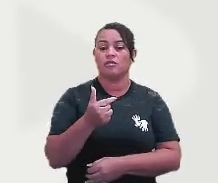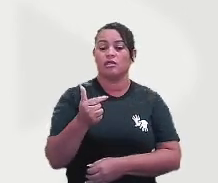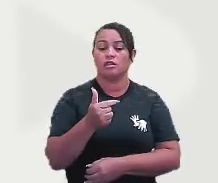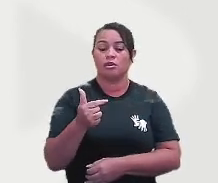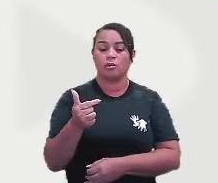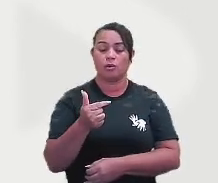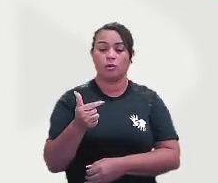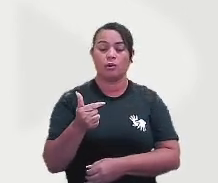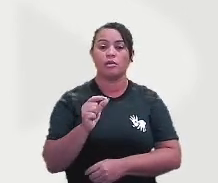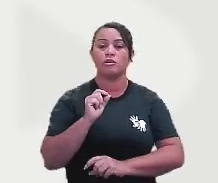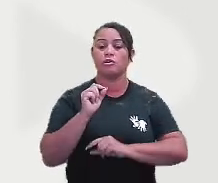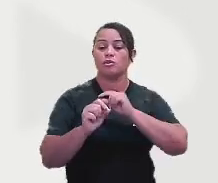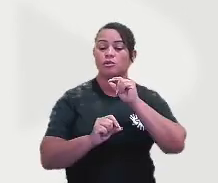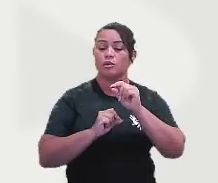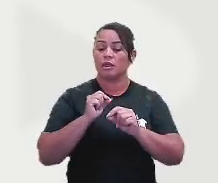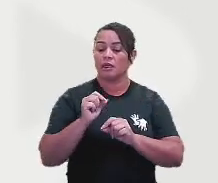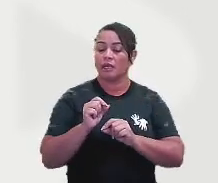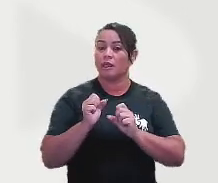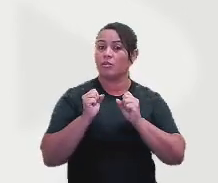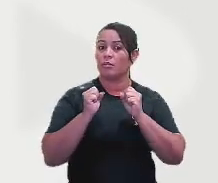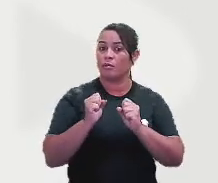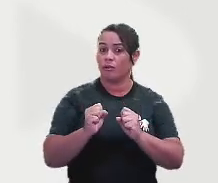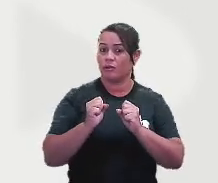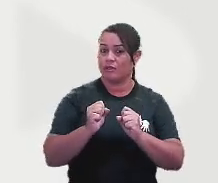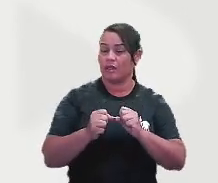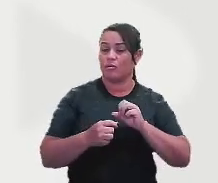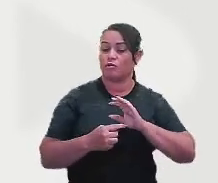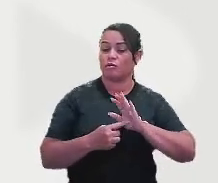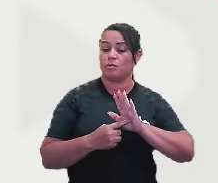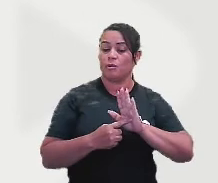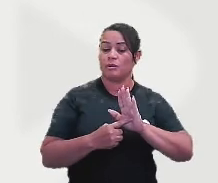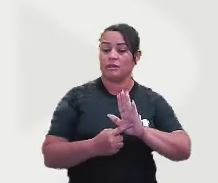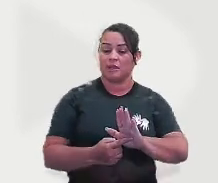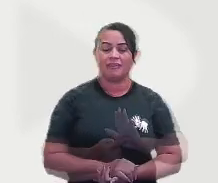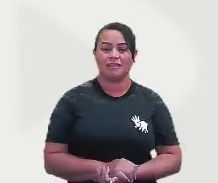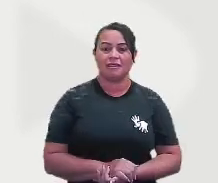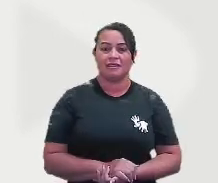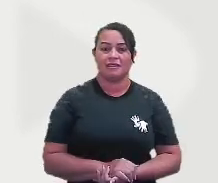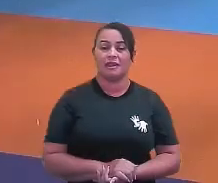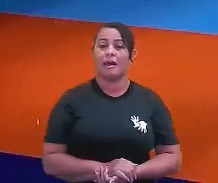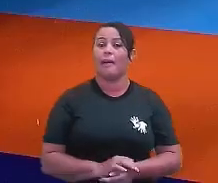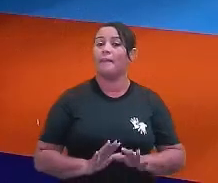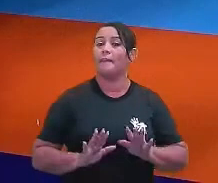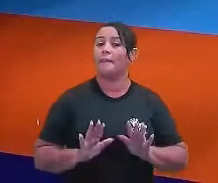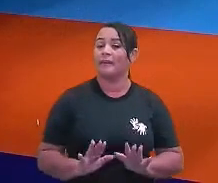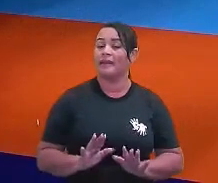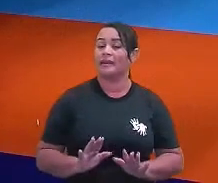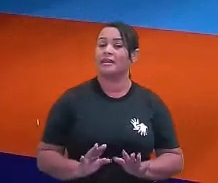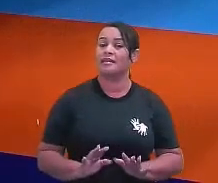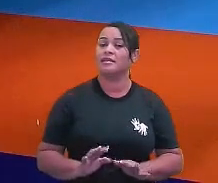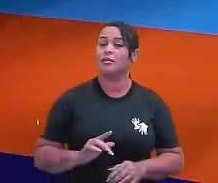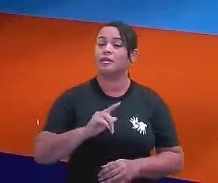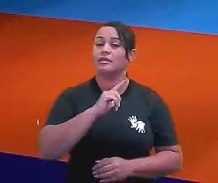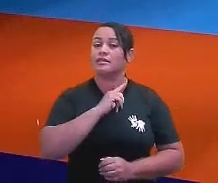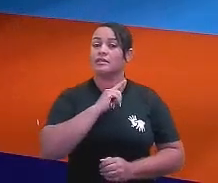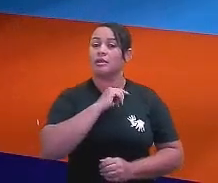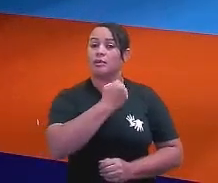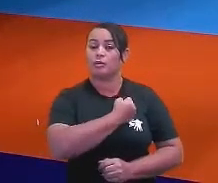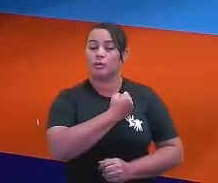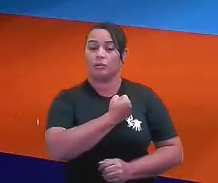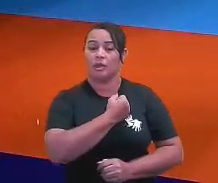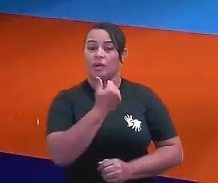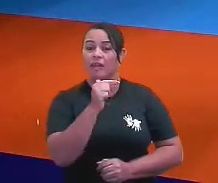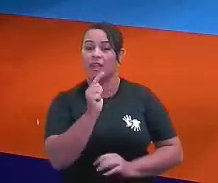2022, o que a gente pode representar aqui. Mas quando o número não termina em